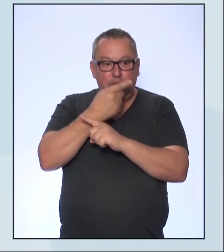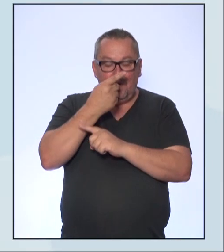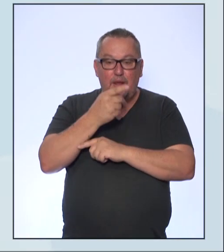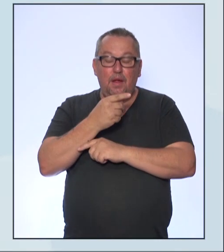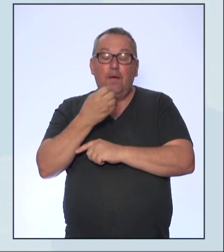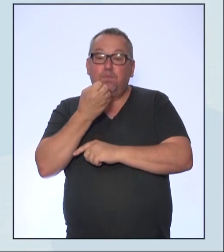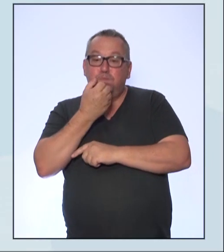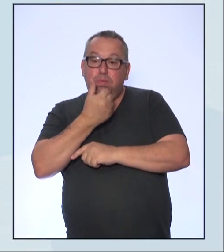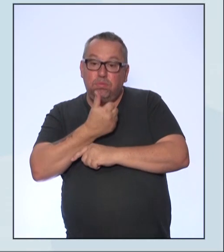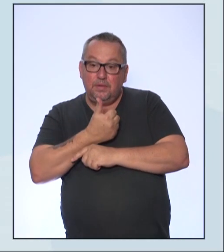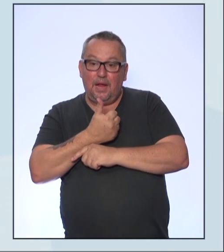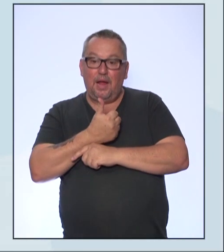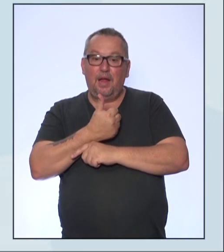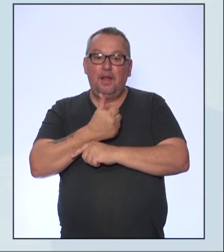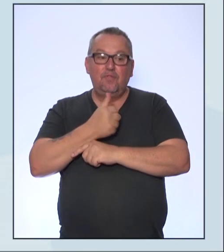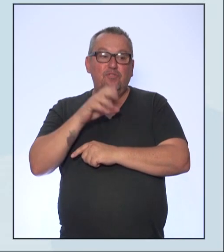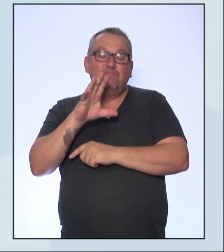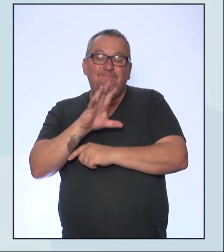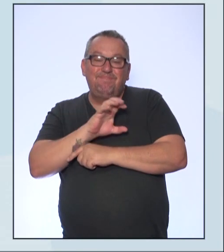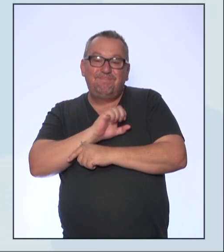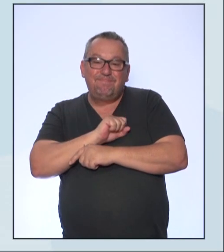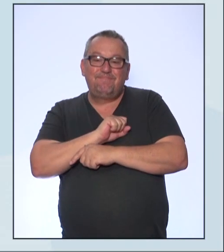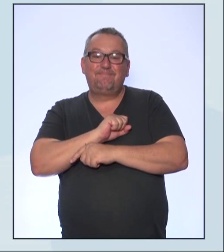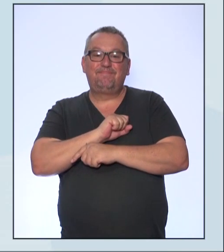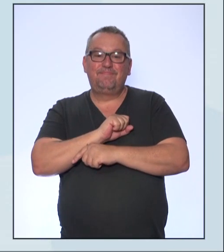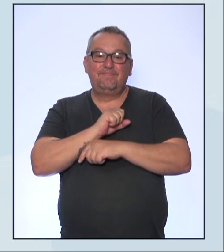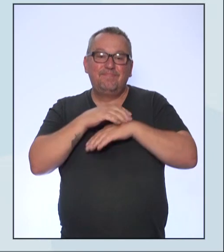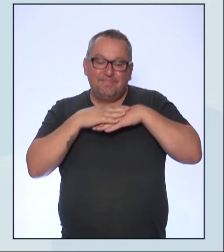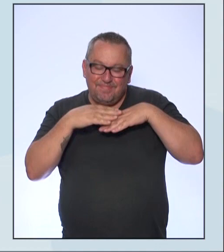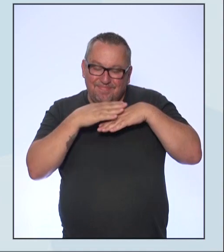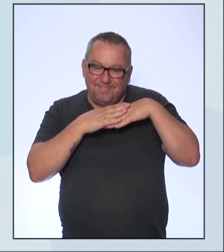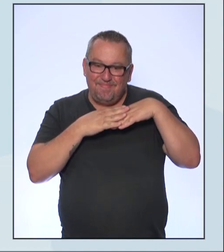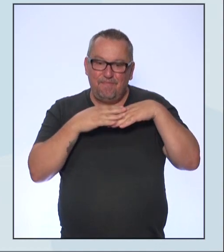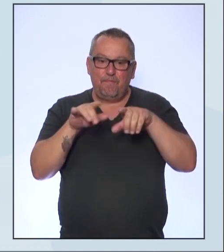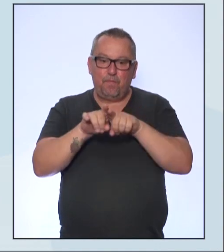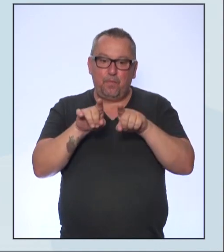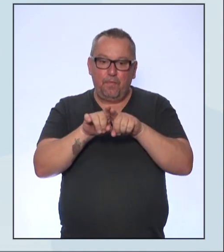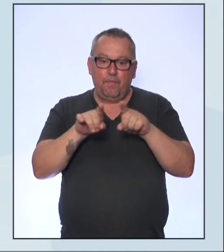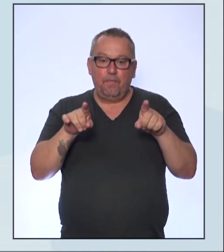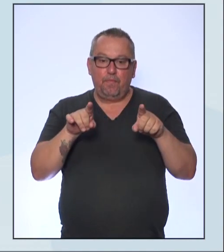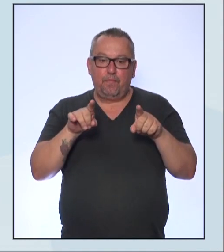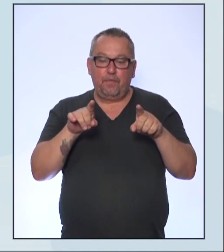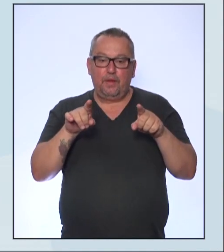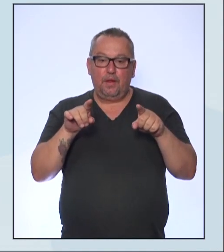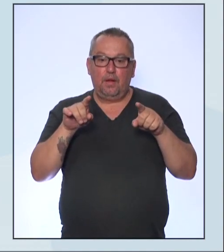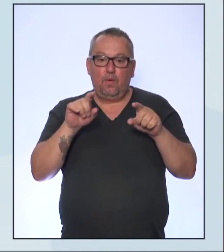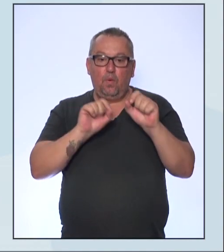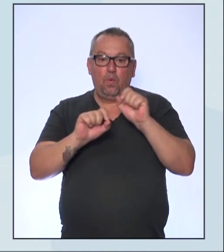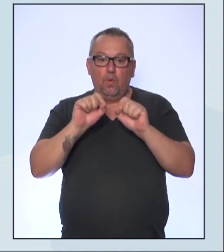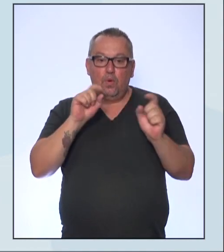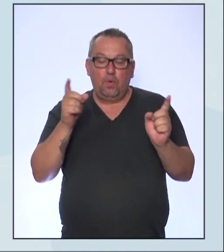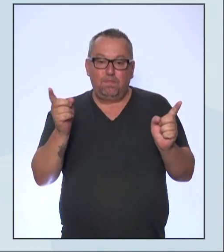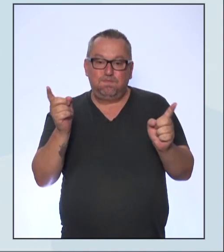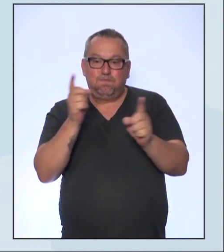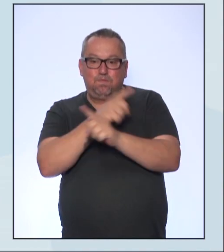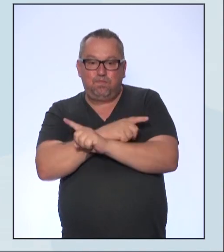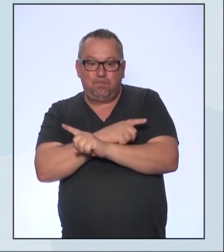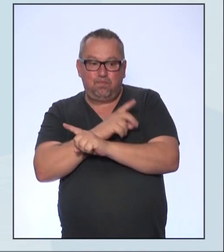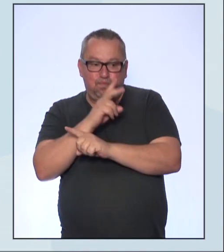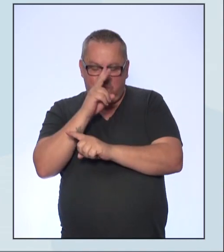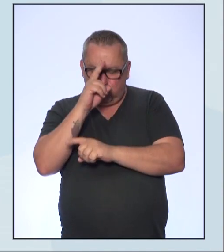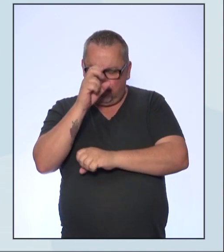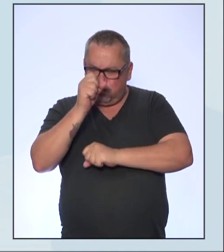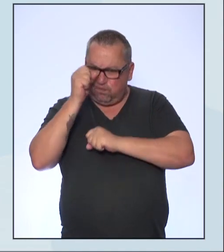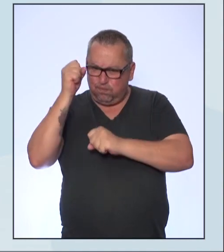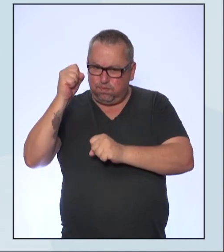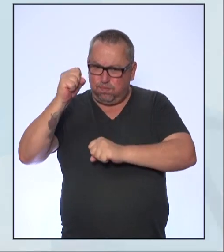bondade e amabilidade, certo? No contraponto com a fúria e a violência. Então, eu